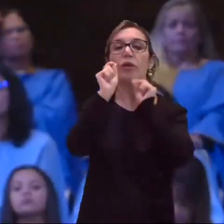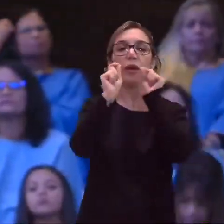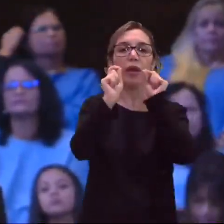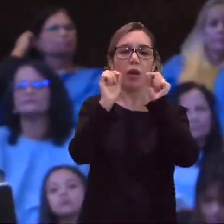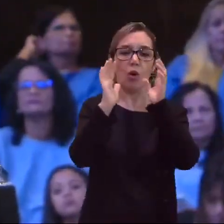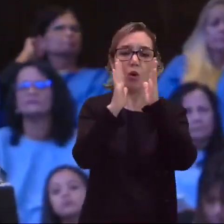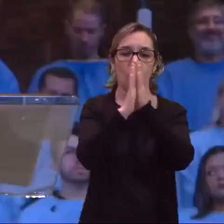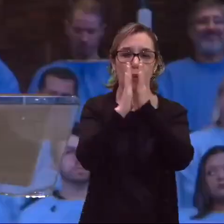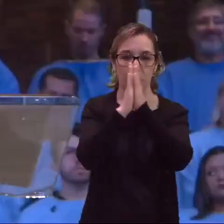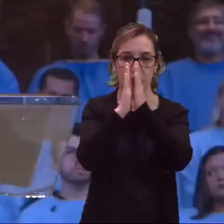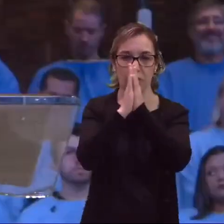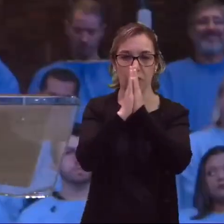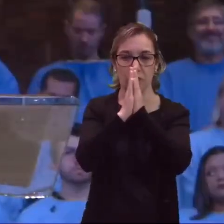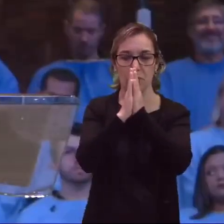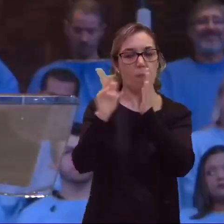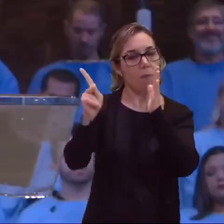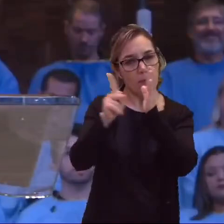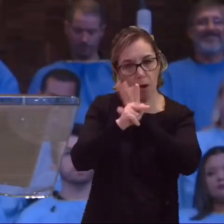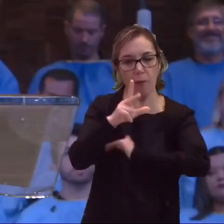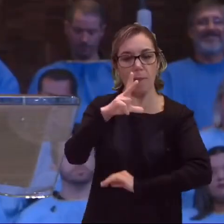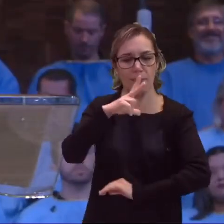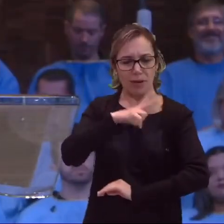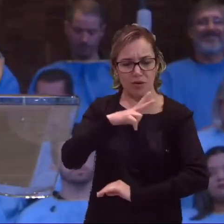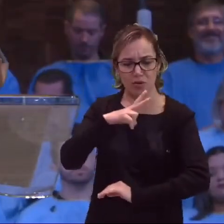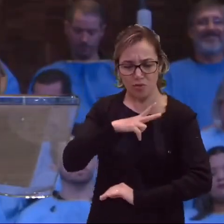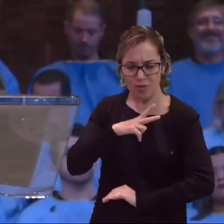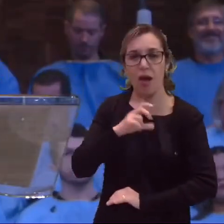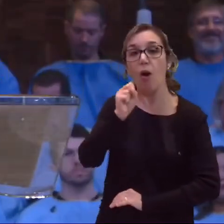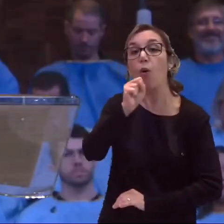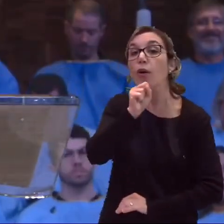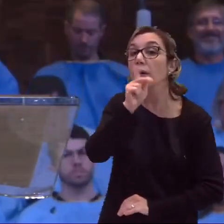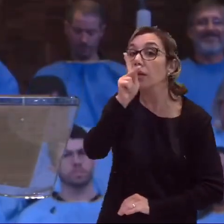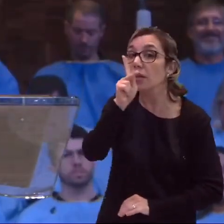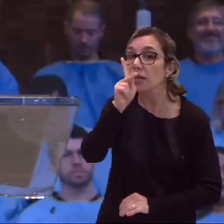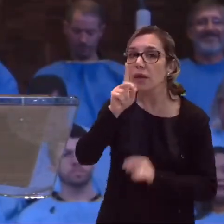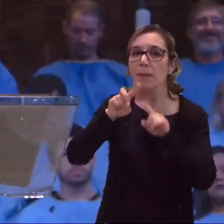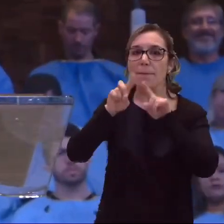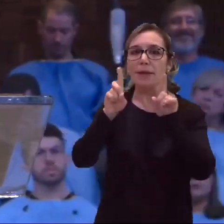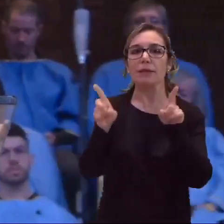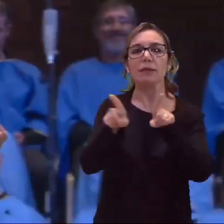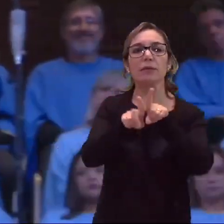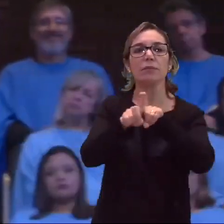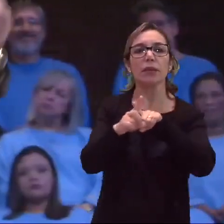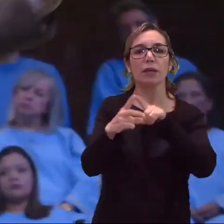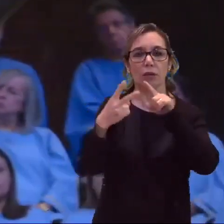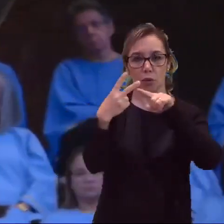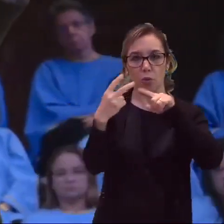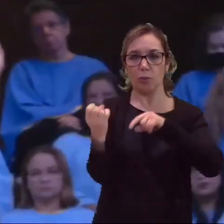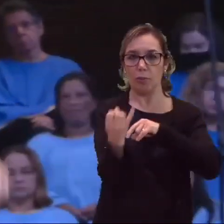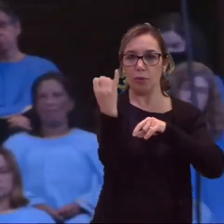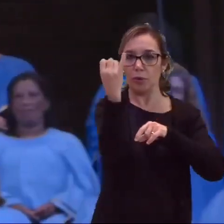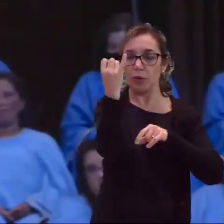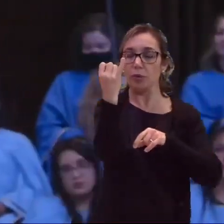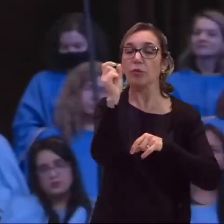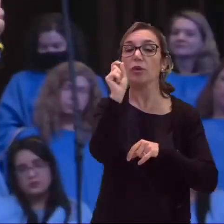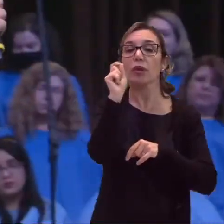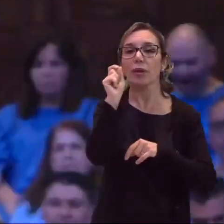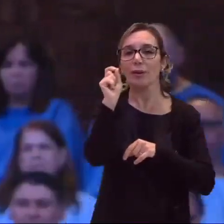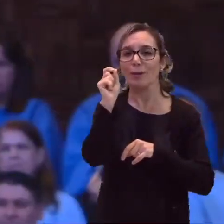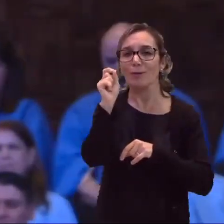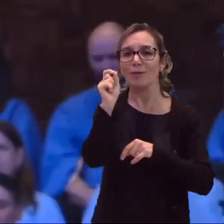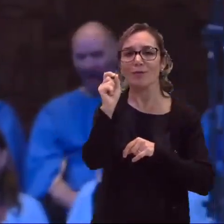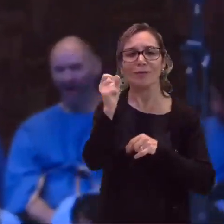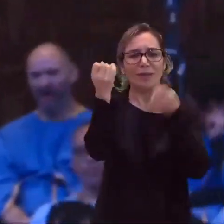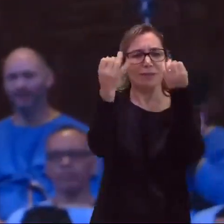intimidade mas é mais do que isso é um ato de exclusividade e ele vai dizer assim o fecha a porta